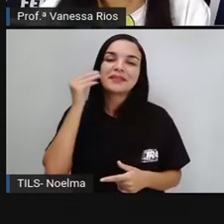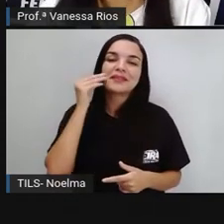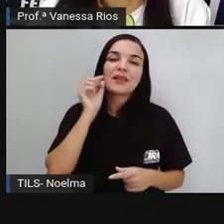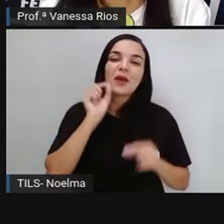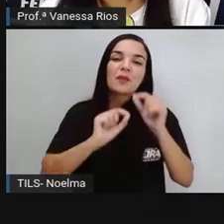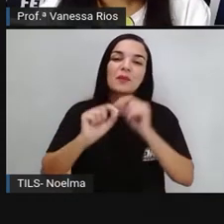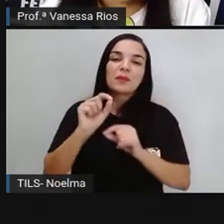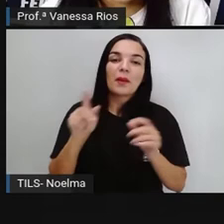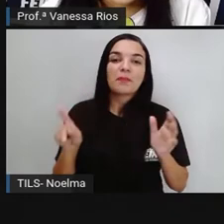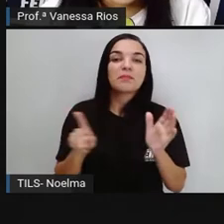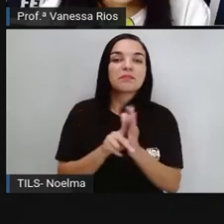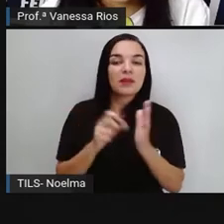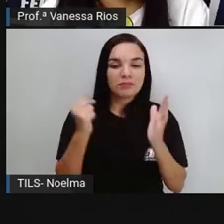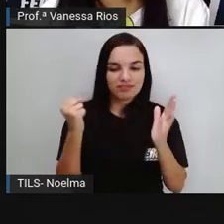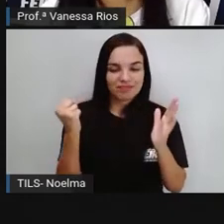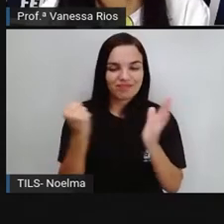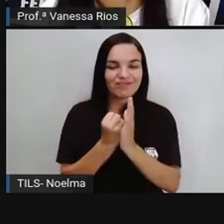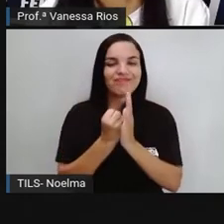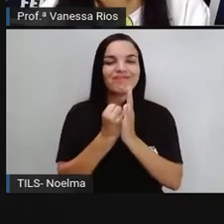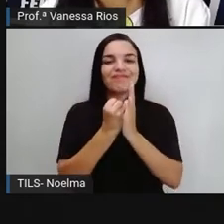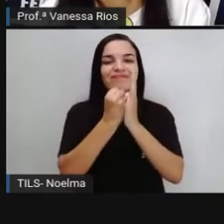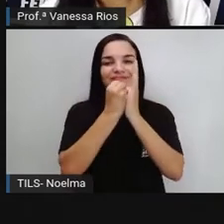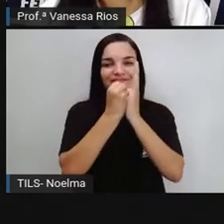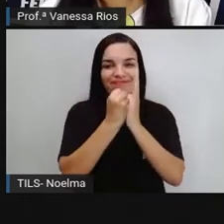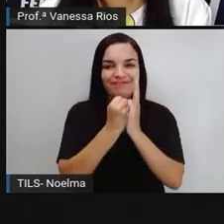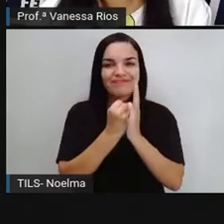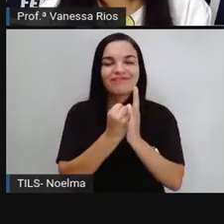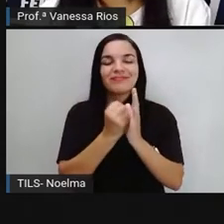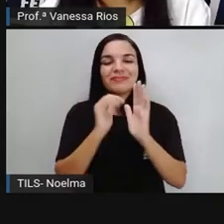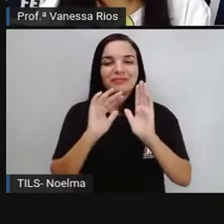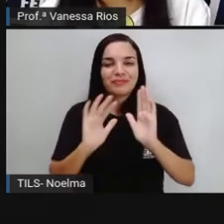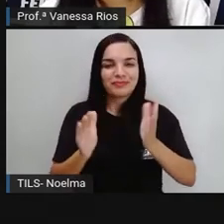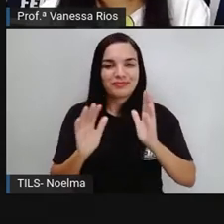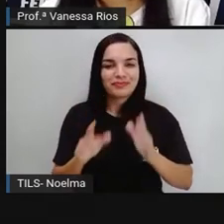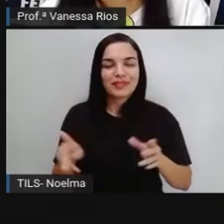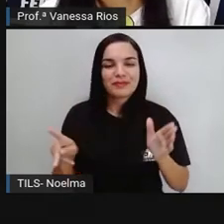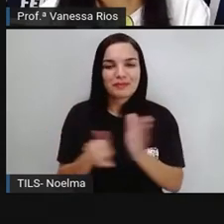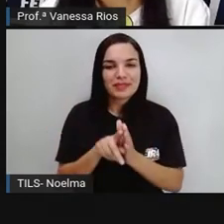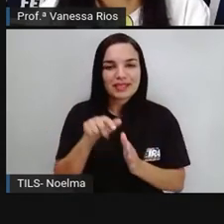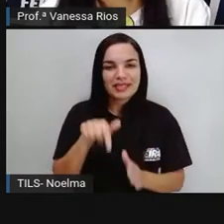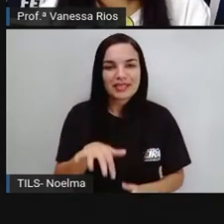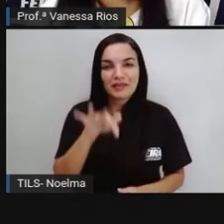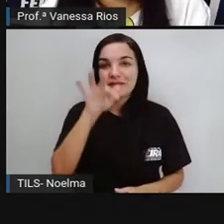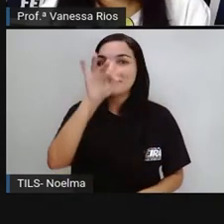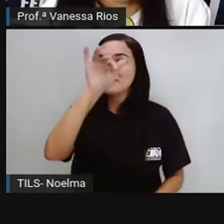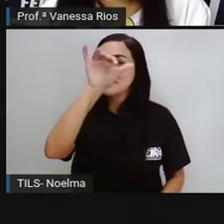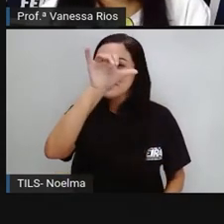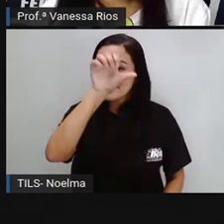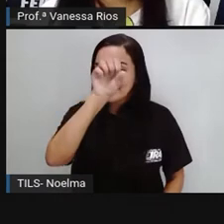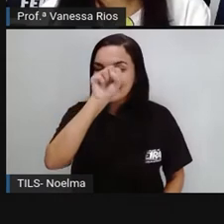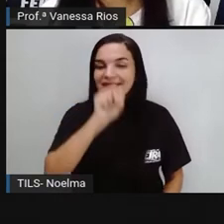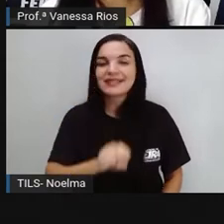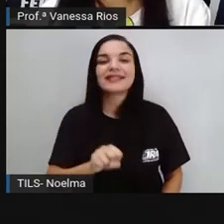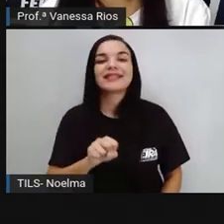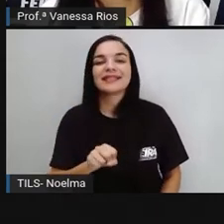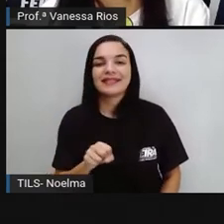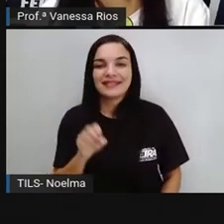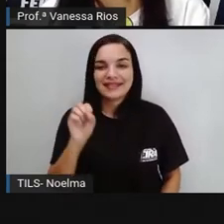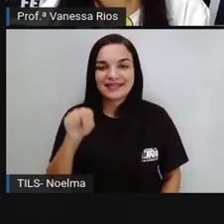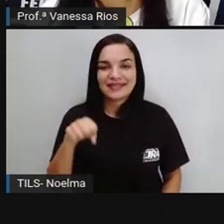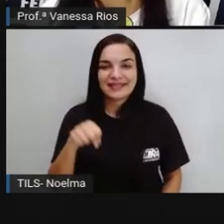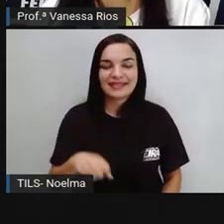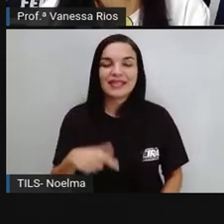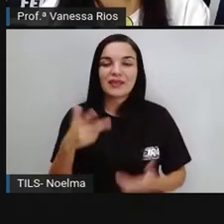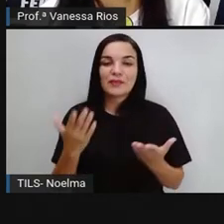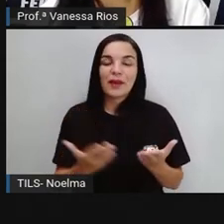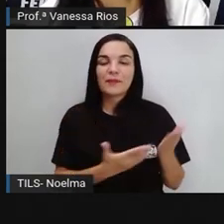como um patrimônio reconhecido, né, destacado como pertencente aí aos bens materiais de Feira de Santana,